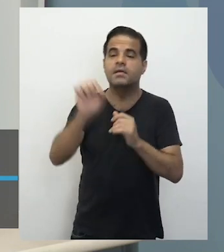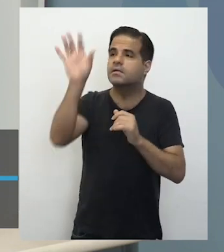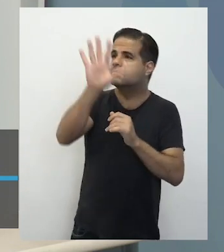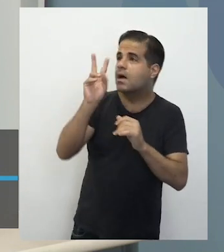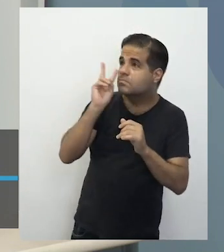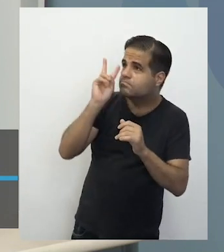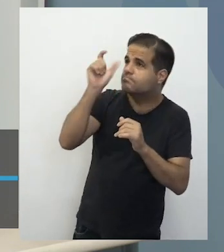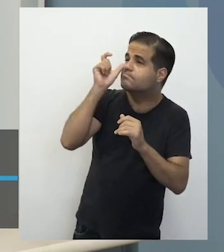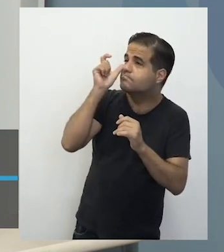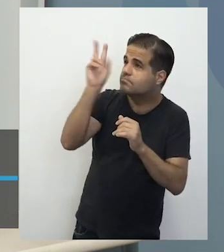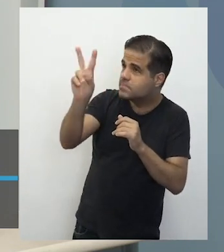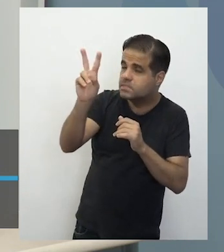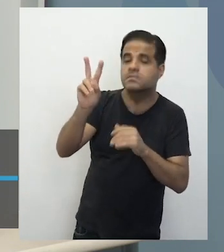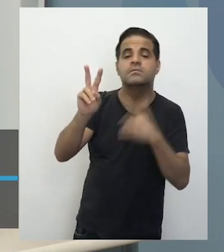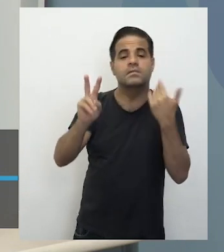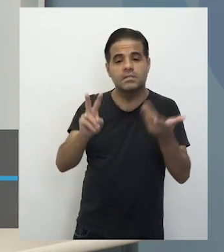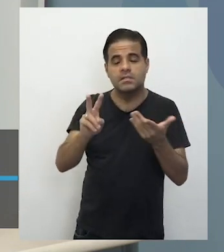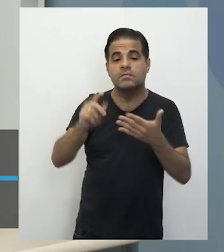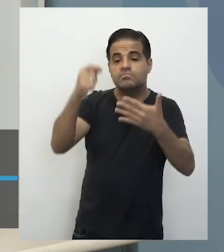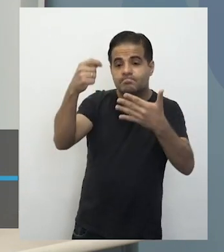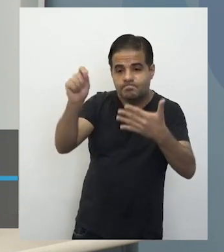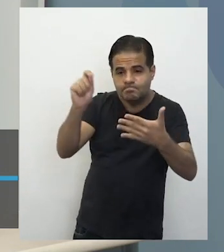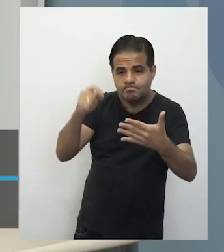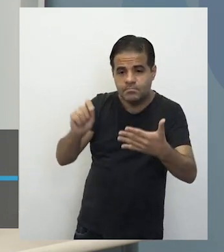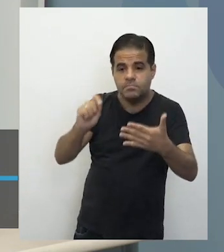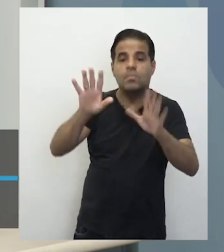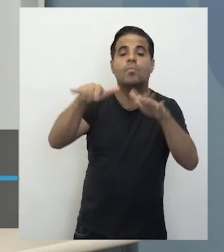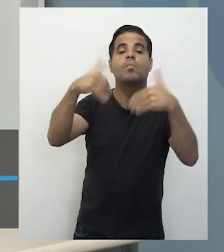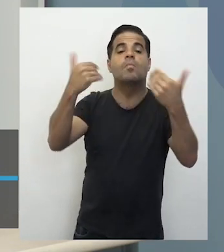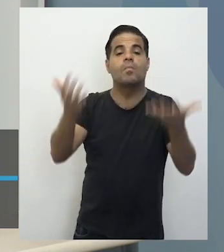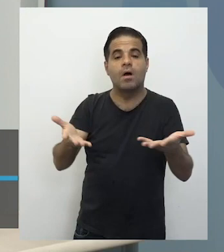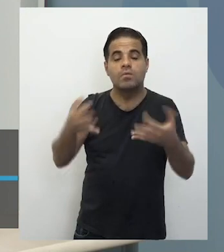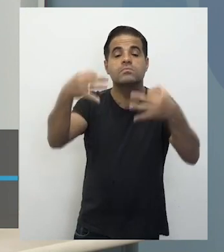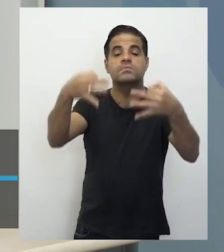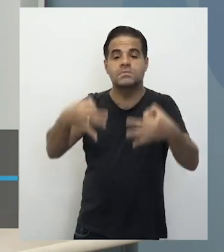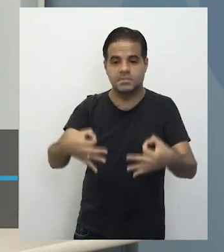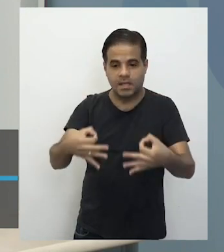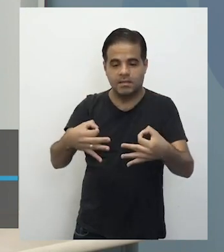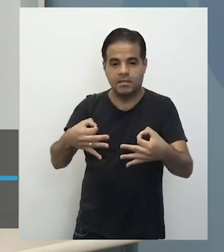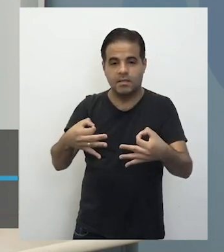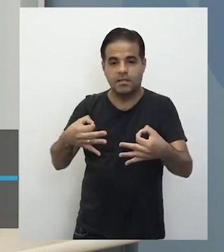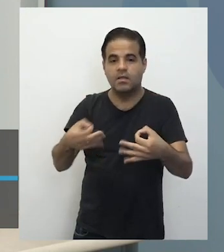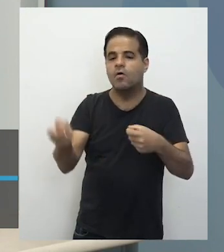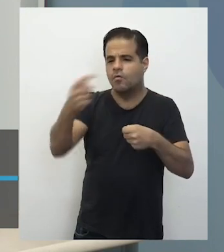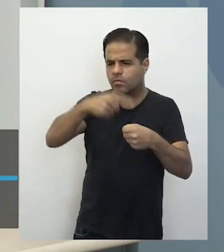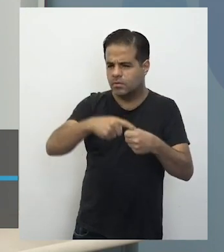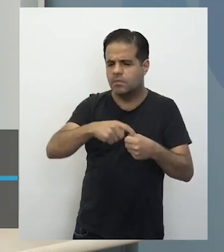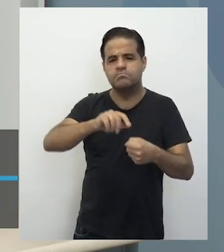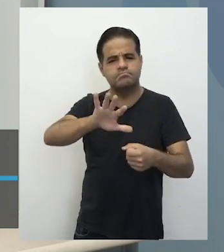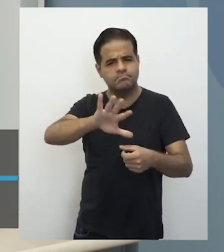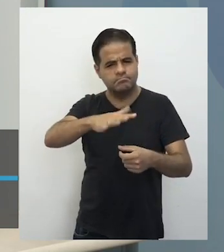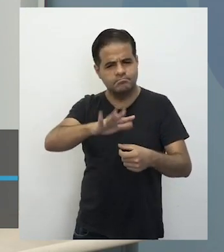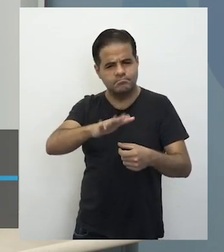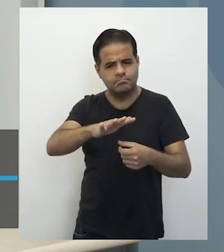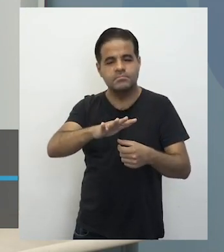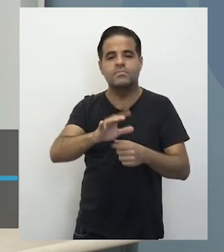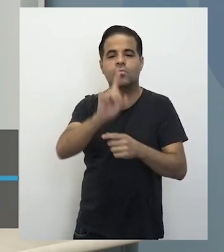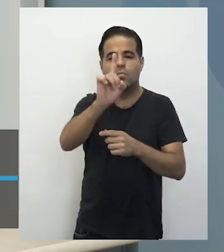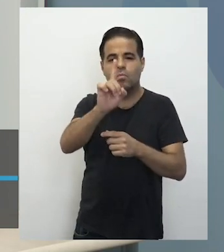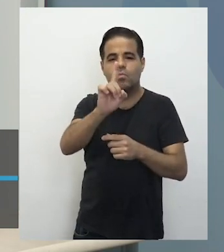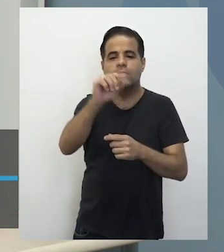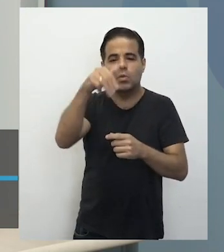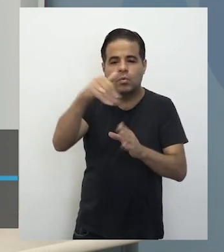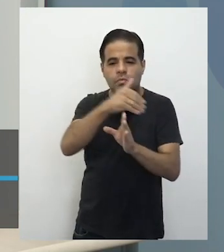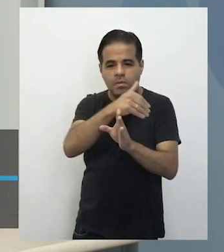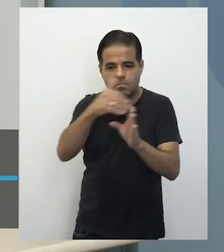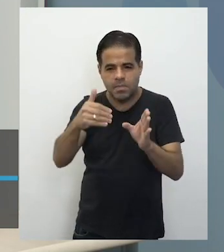está observando, assinale a alternativa correta. Voltamos em aproximadamente 1 minuto e